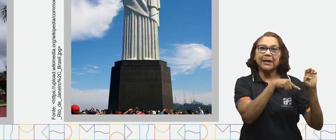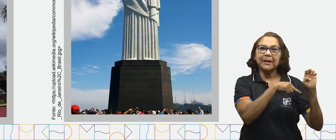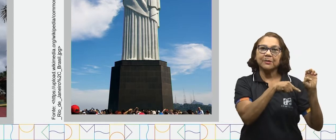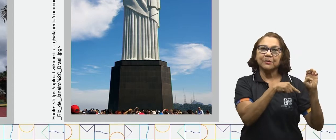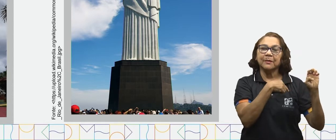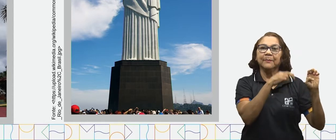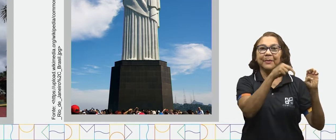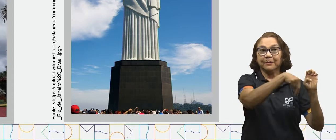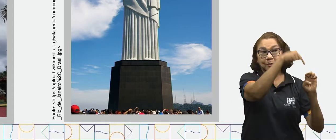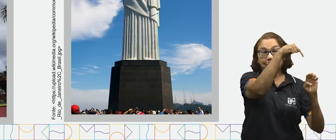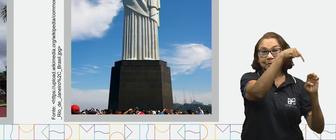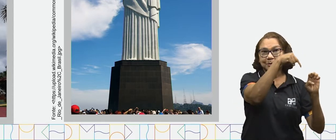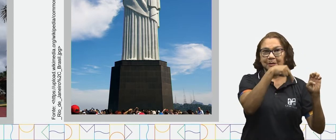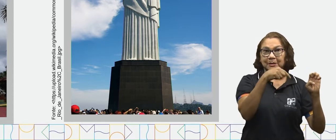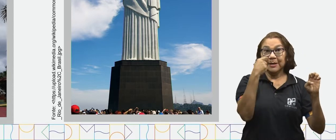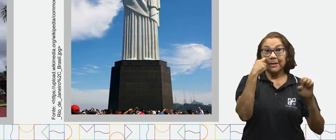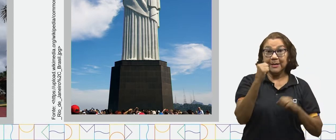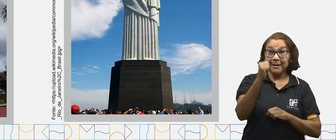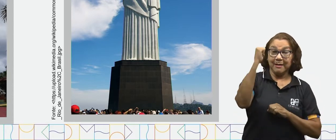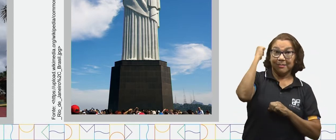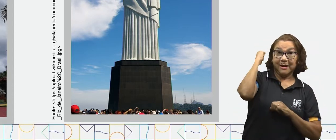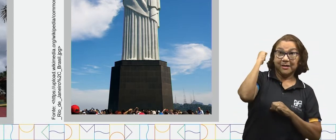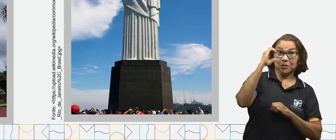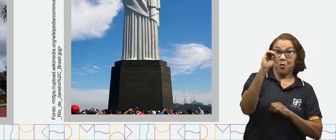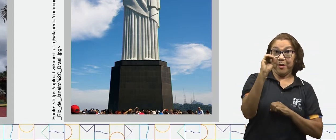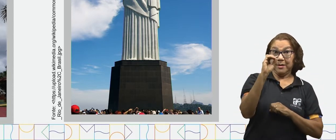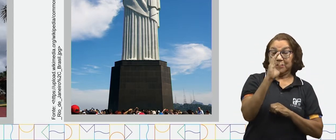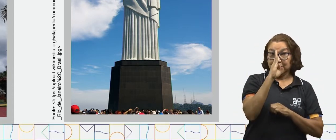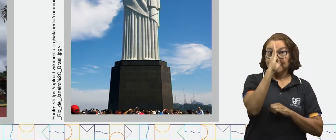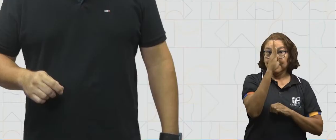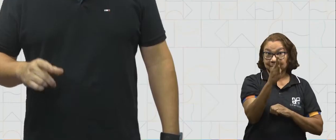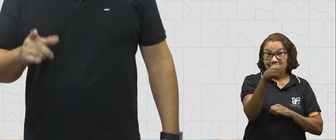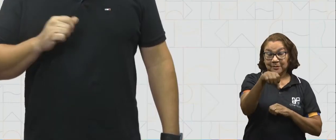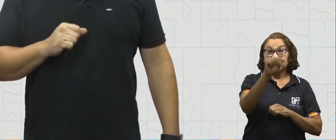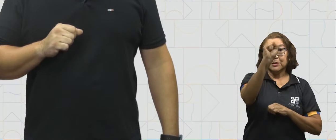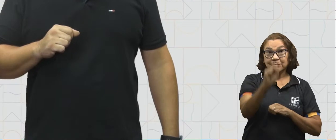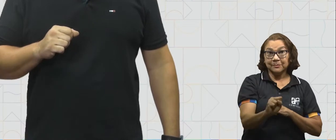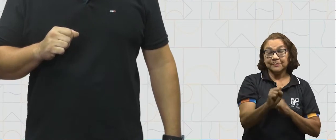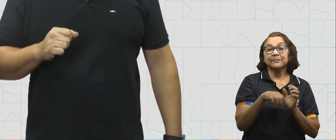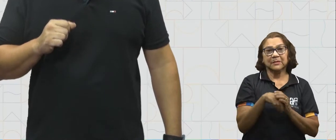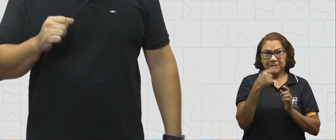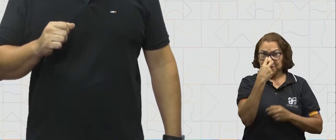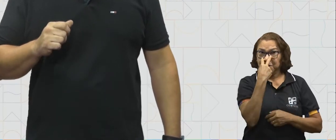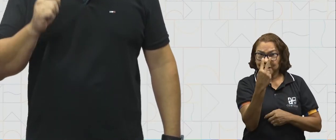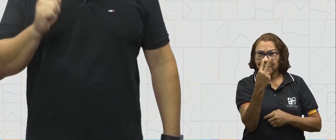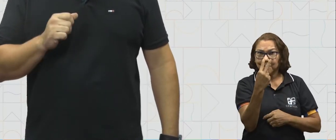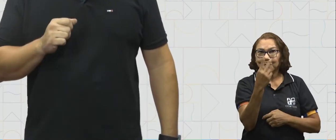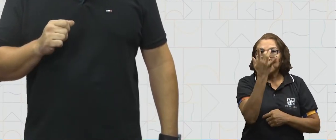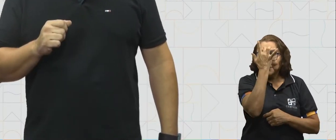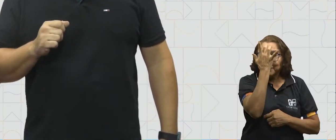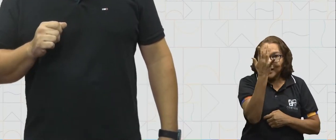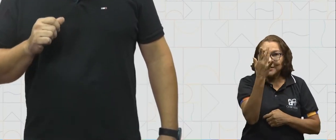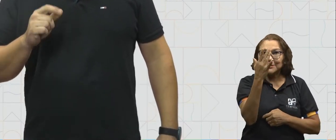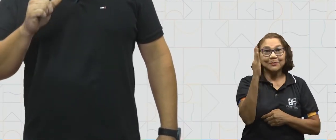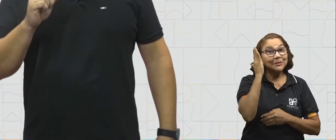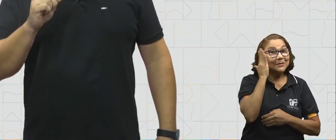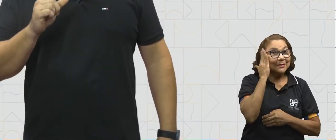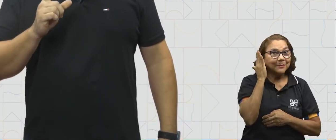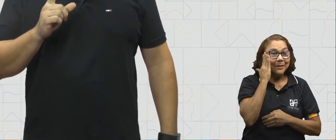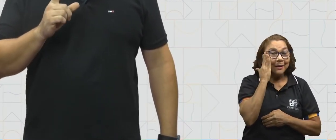no município do Rio de Janeiro, acontece o oposto, ou seja, ao contrário. O braço direito aponta para o